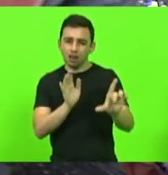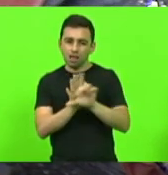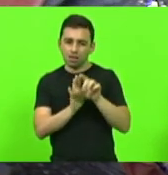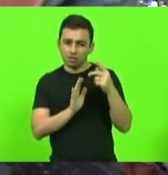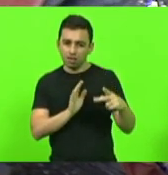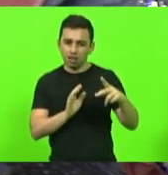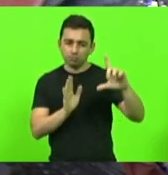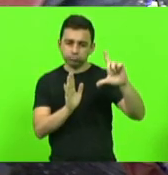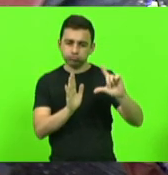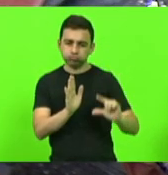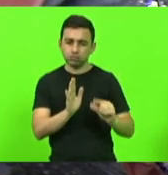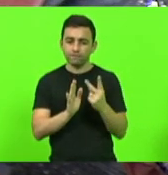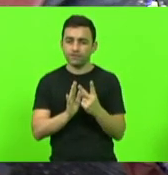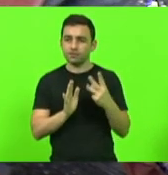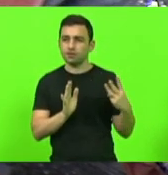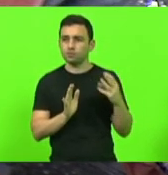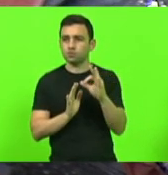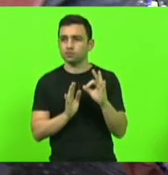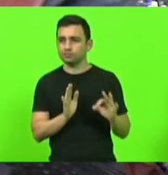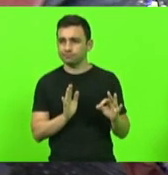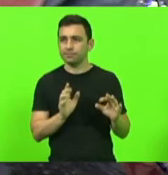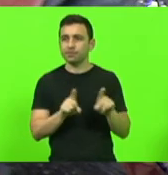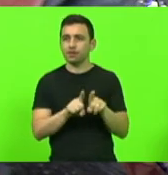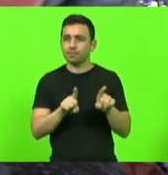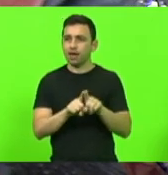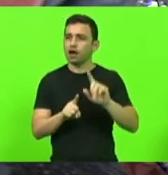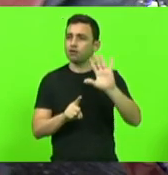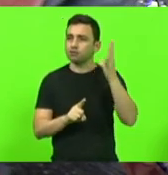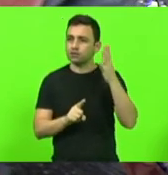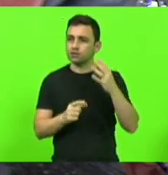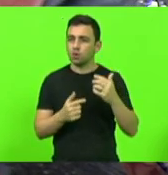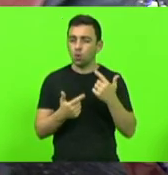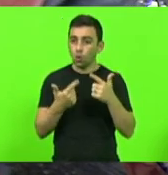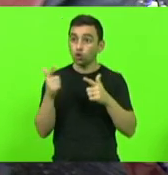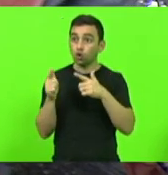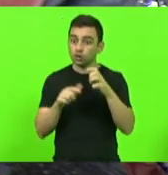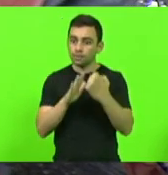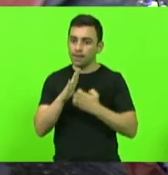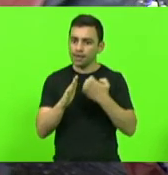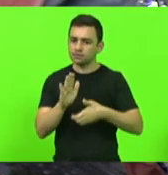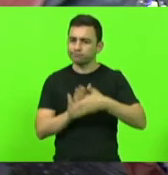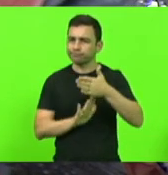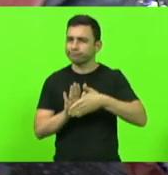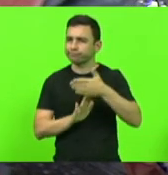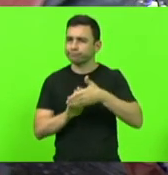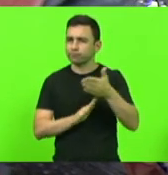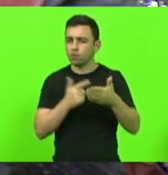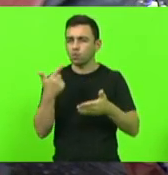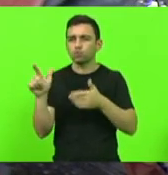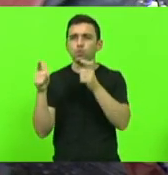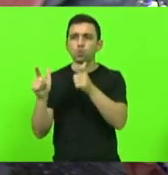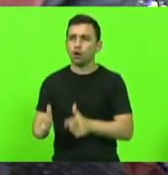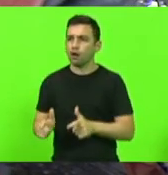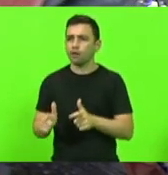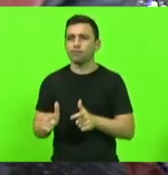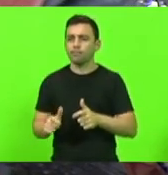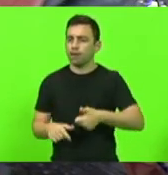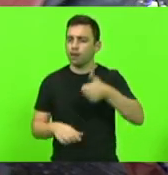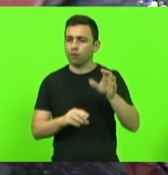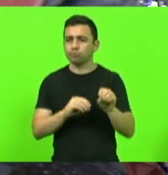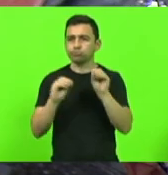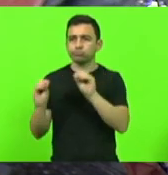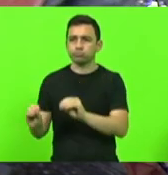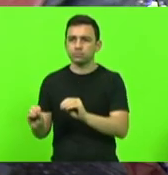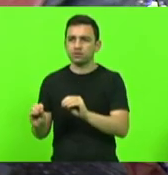23%. Além disso, houve uma fuga de empresas para o estrangeiro e a queda dos valores das empresas variando de 2,6% a 5%. São